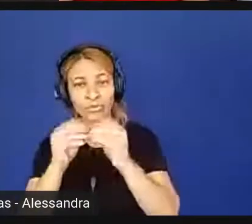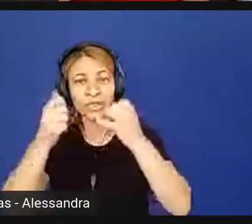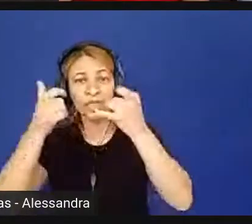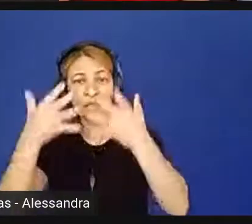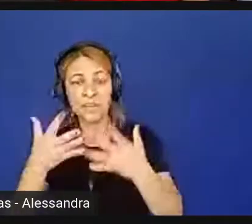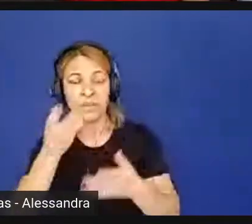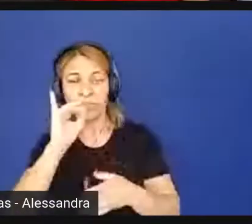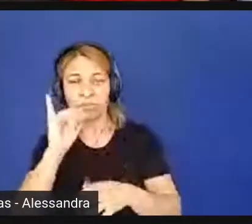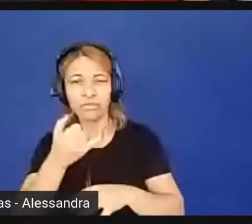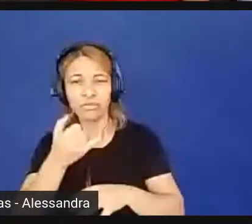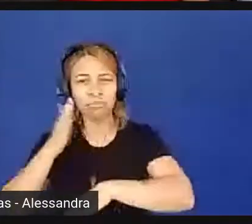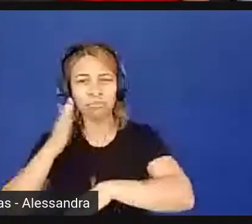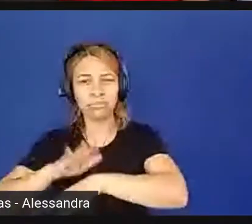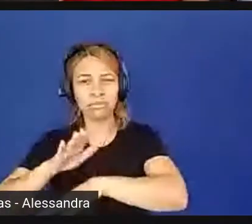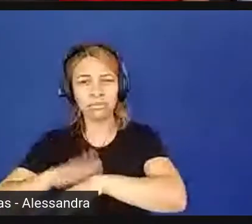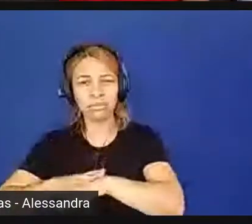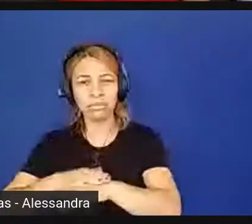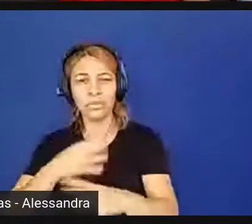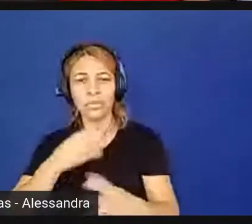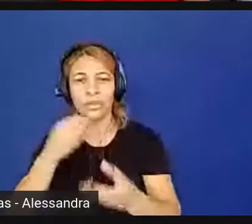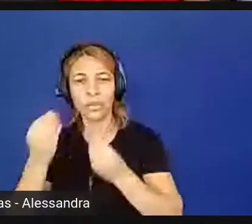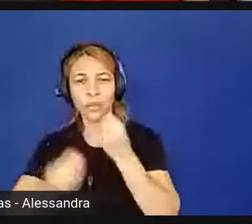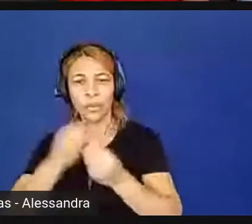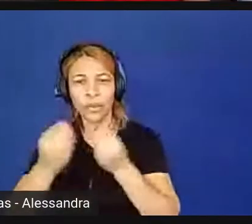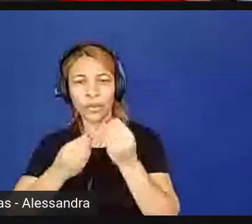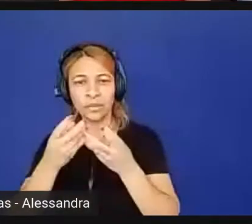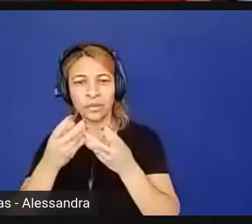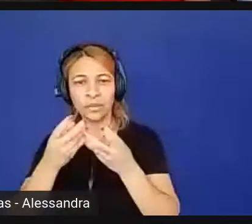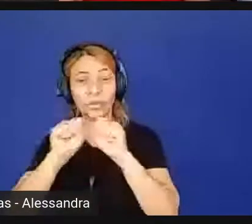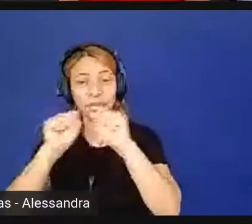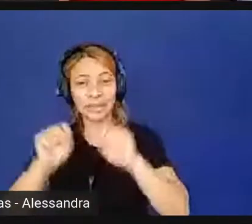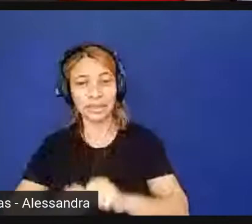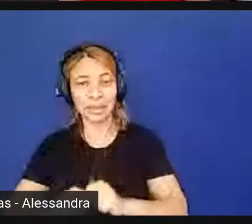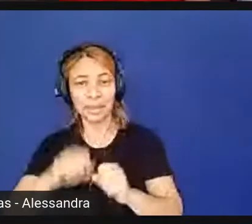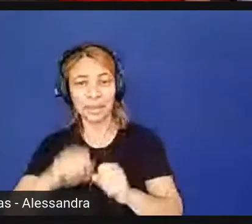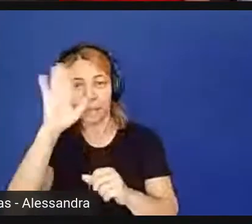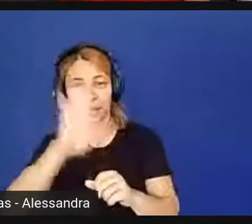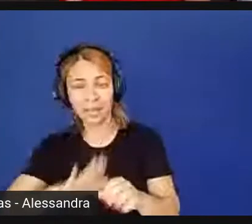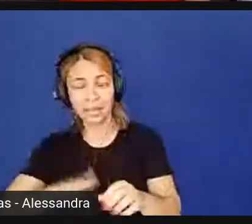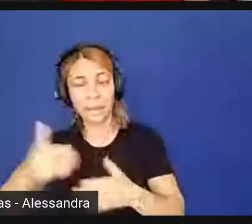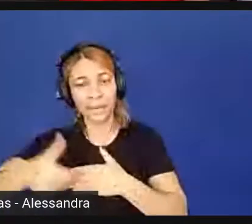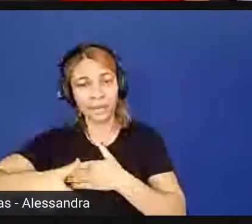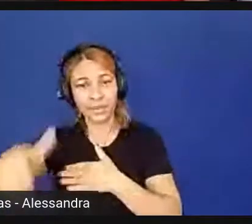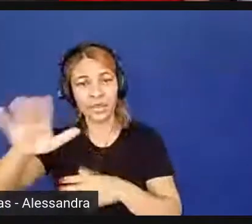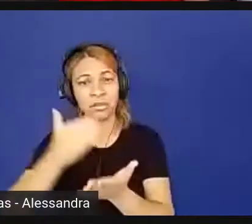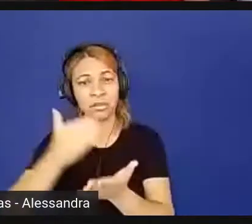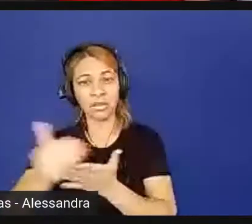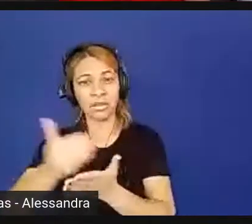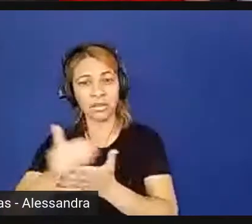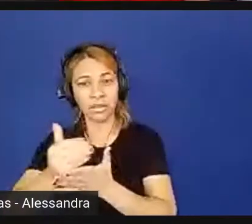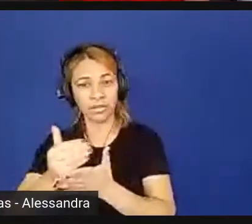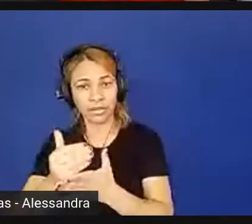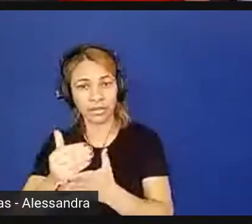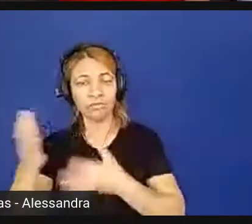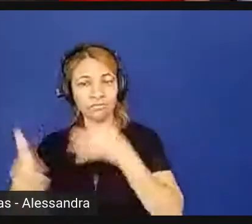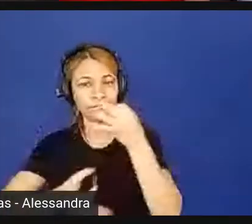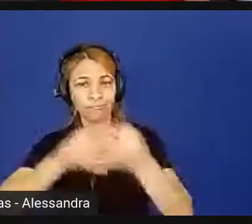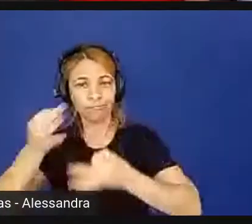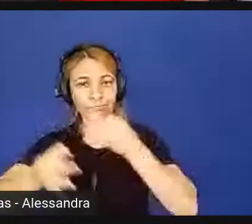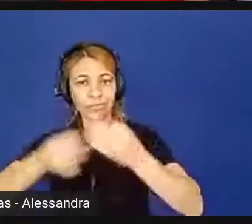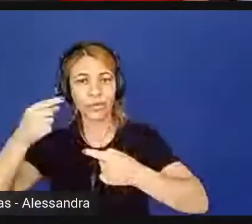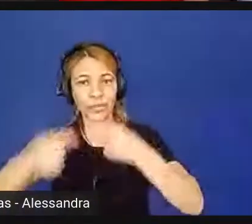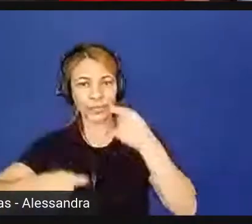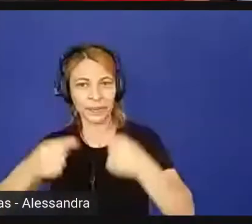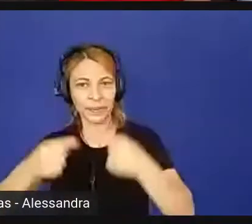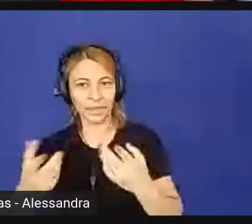entender como o compliance adentra o sistema jurídico brasileiro, para, a partir daí, iniciarmos nossos debates. A palavra compliance,